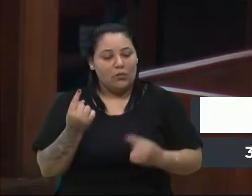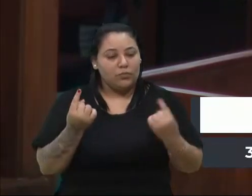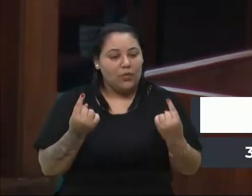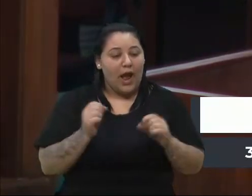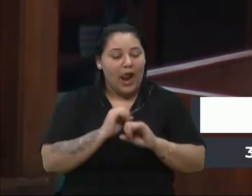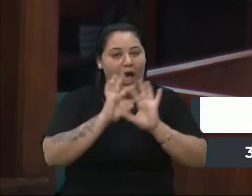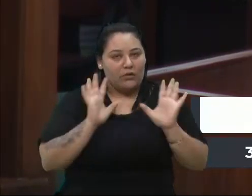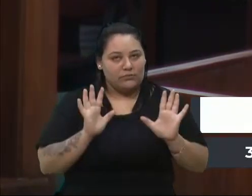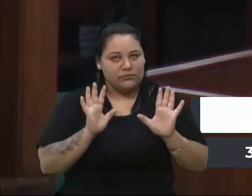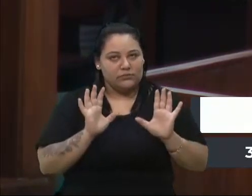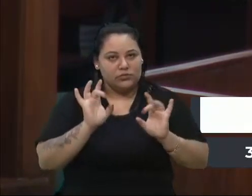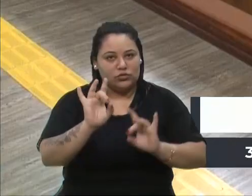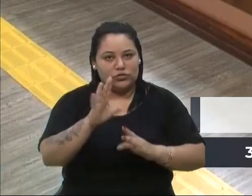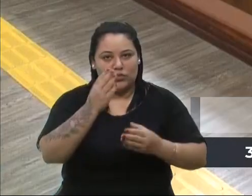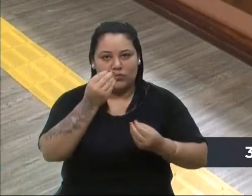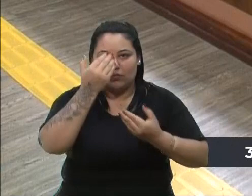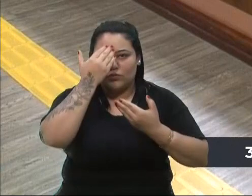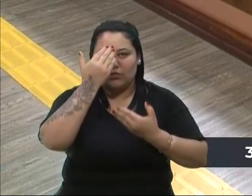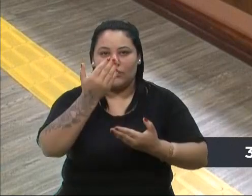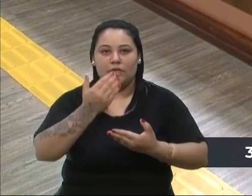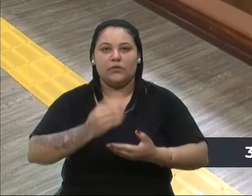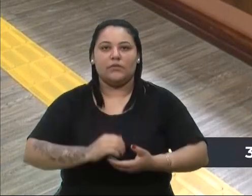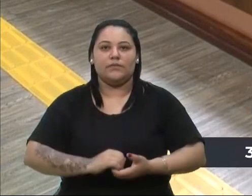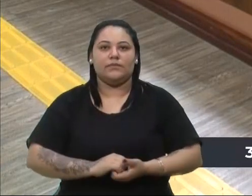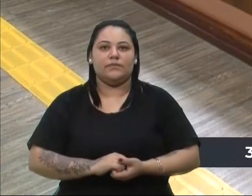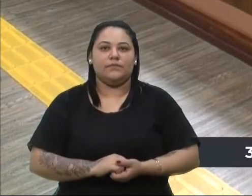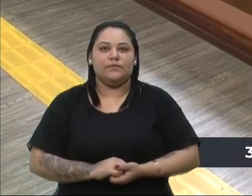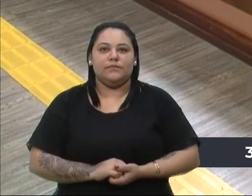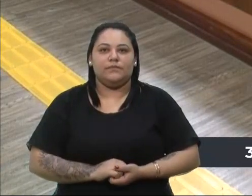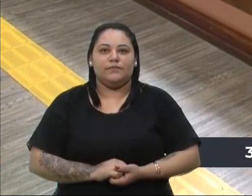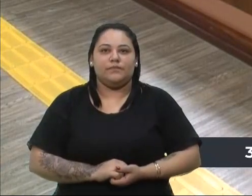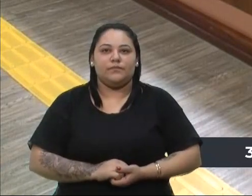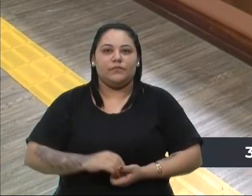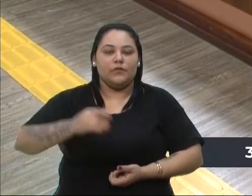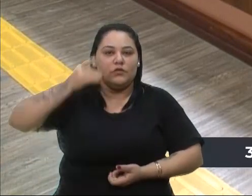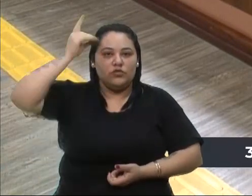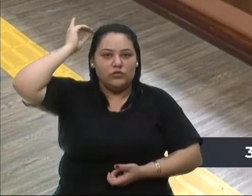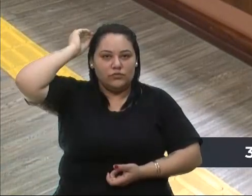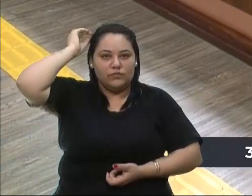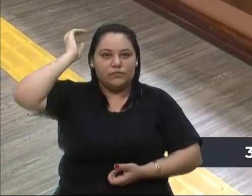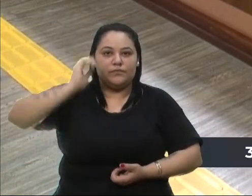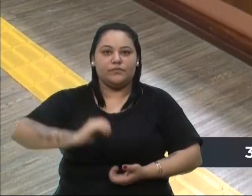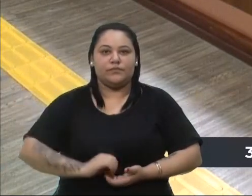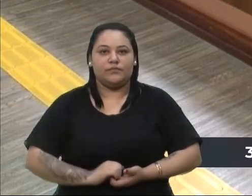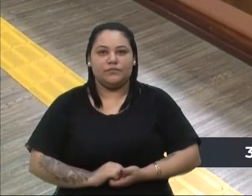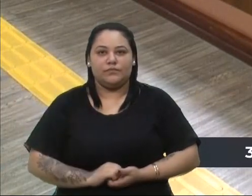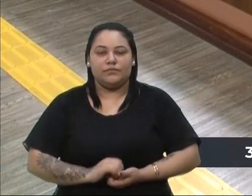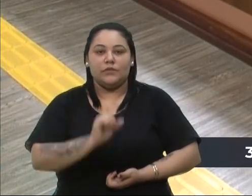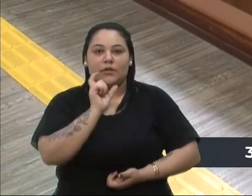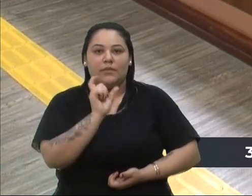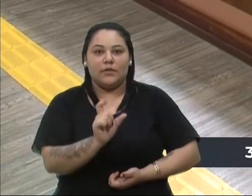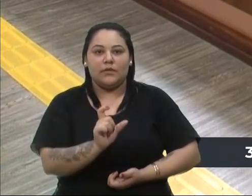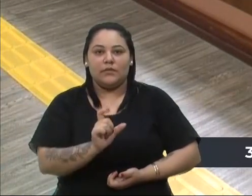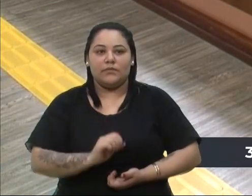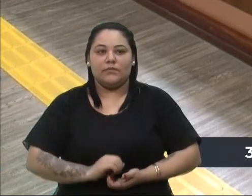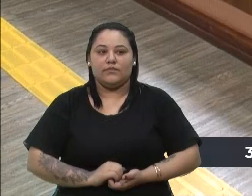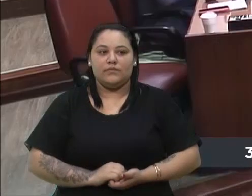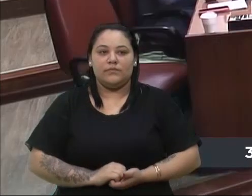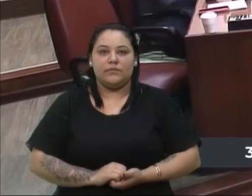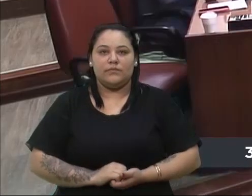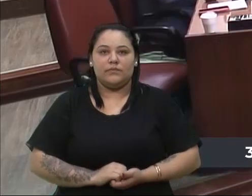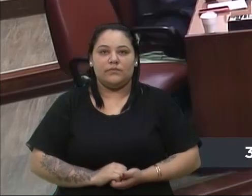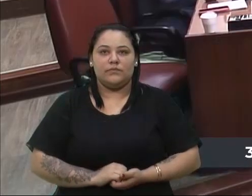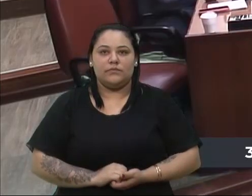lados. Era isso, meu muito obrigado. Obrigado. Lucas Dil, com a palavra.